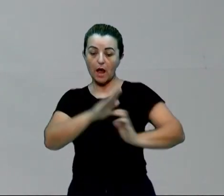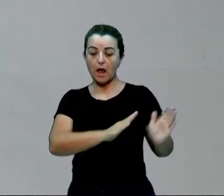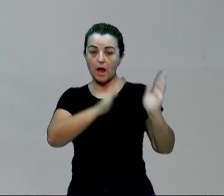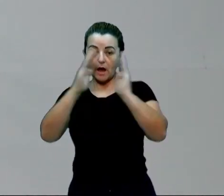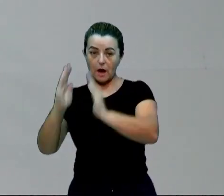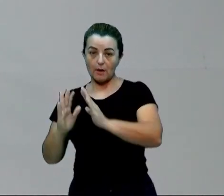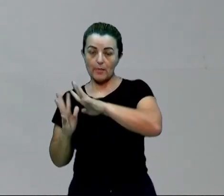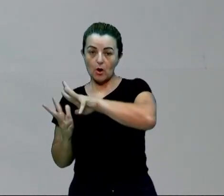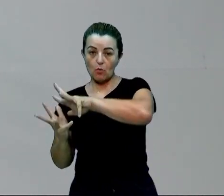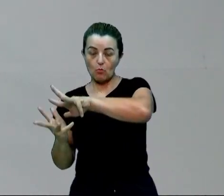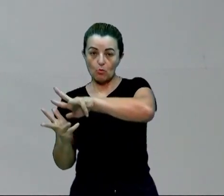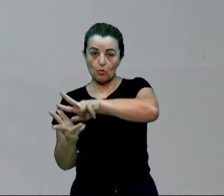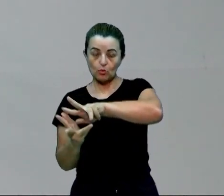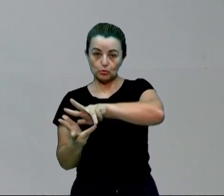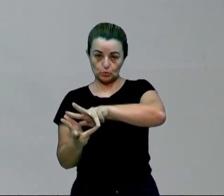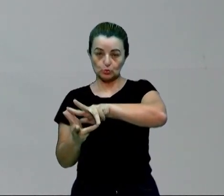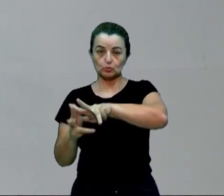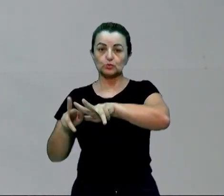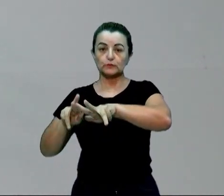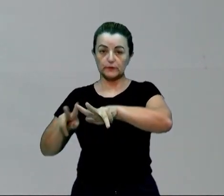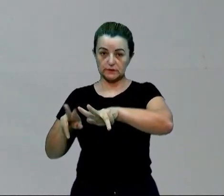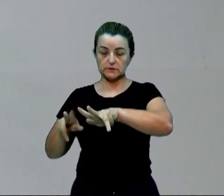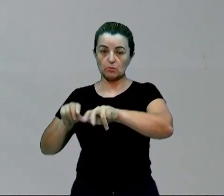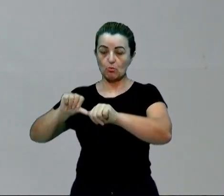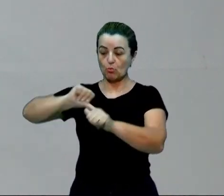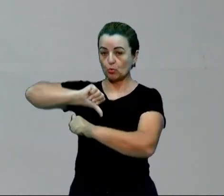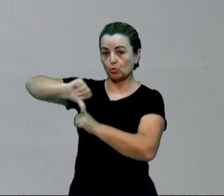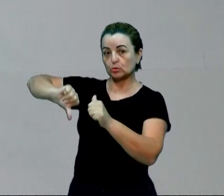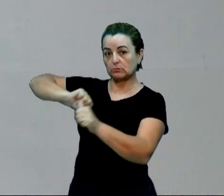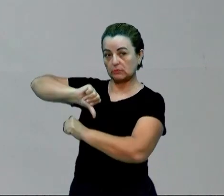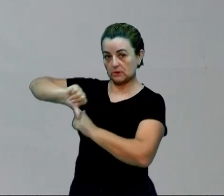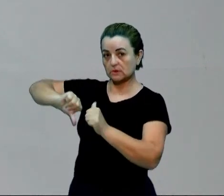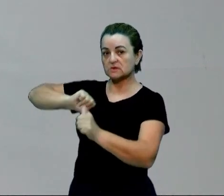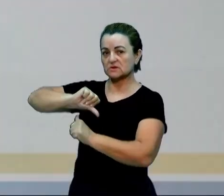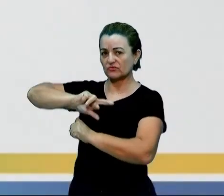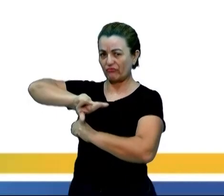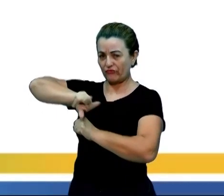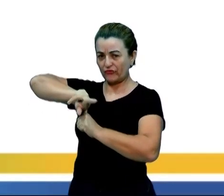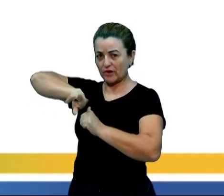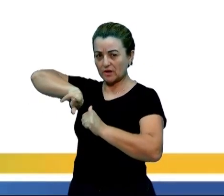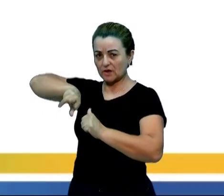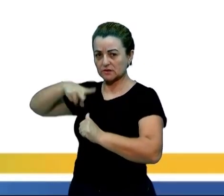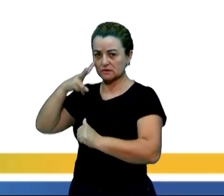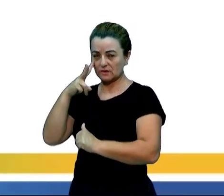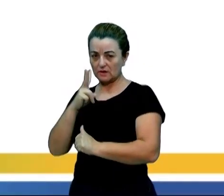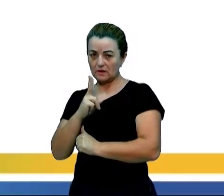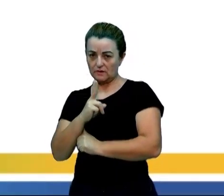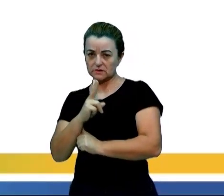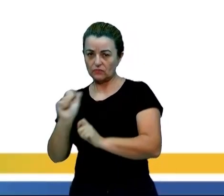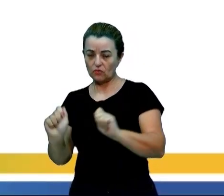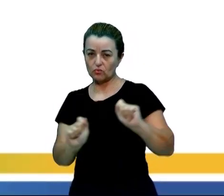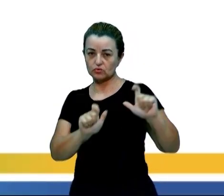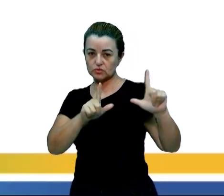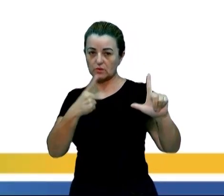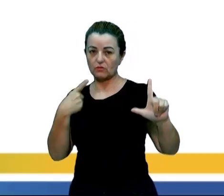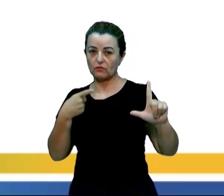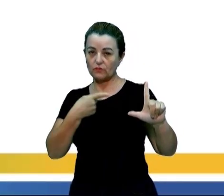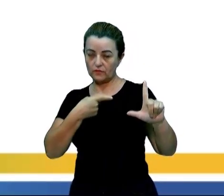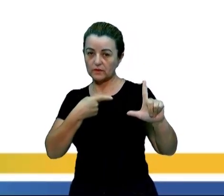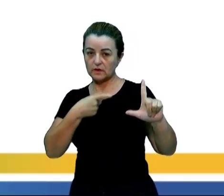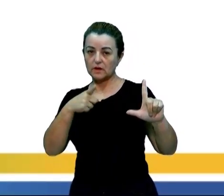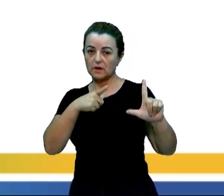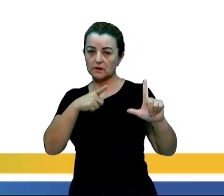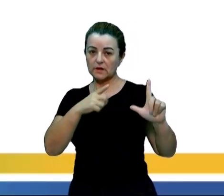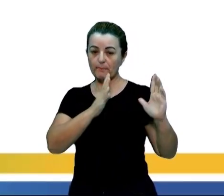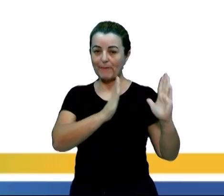nosso planeta, elas acabam tendo uma mudança bastante significativa. Como a gente pode ver no nosso slide aí, que nós temos um paralelo entre